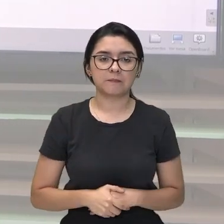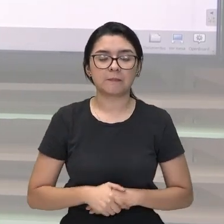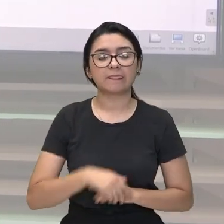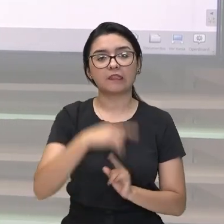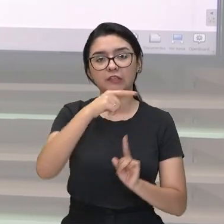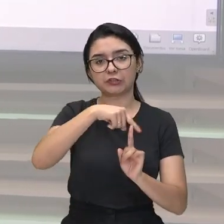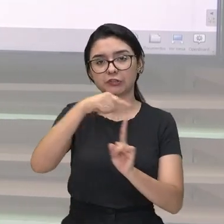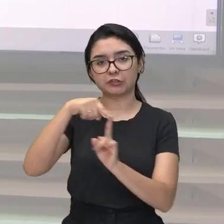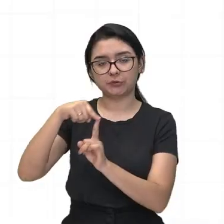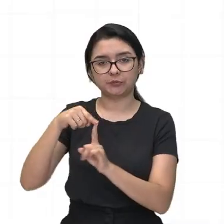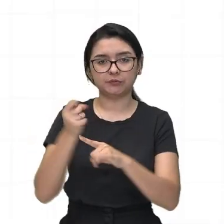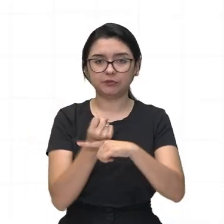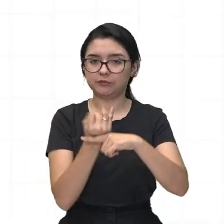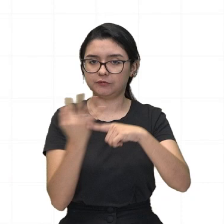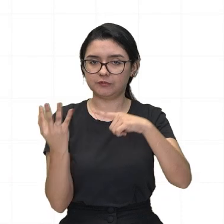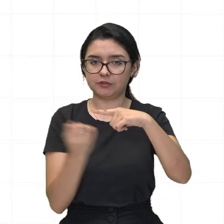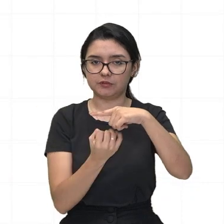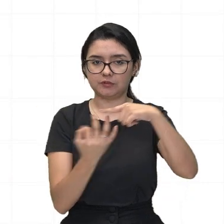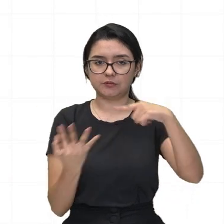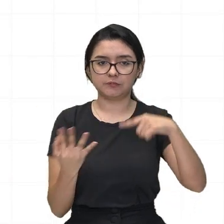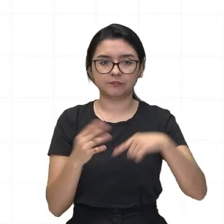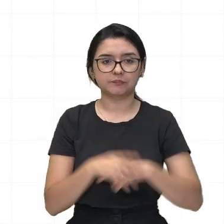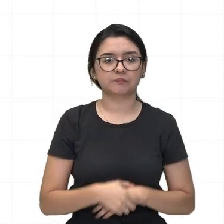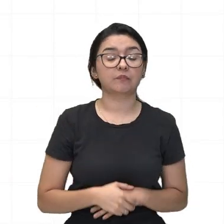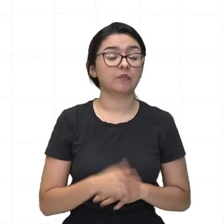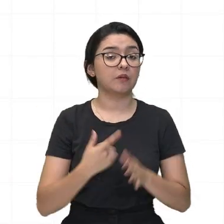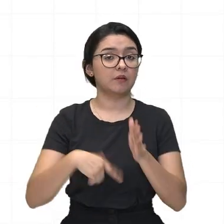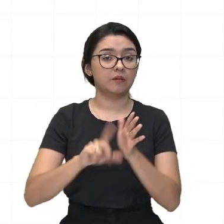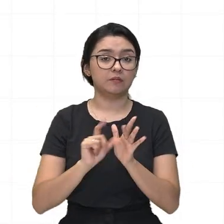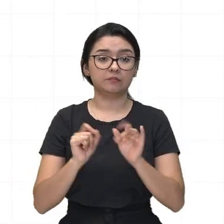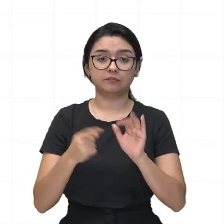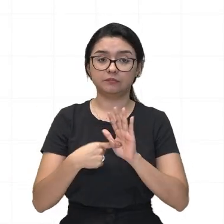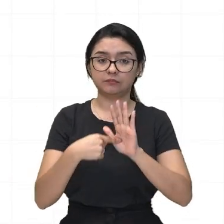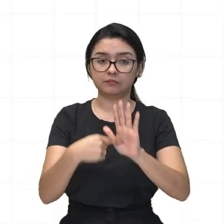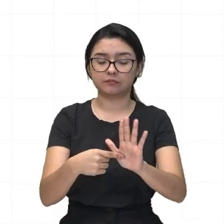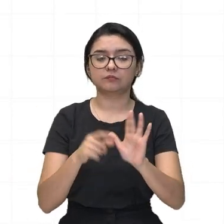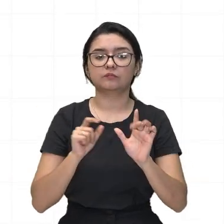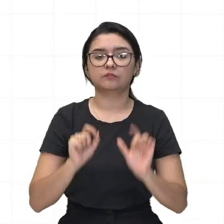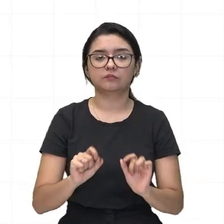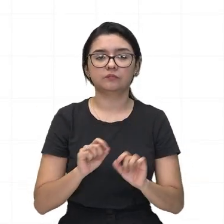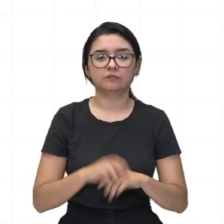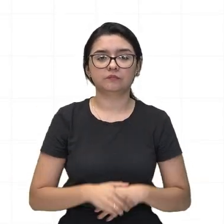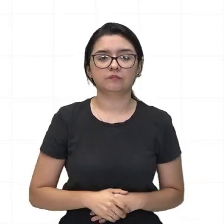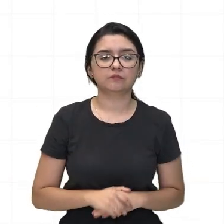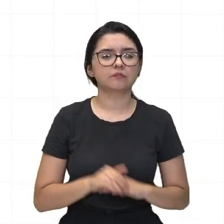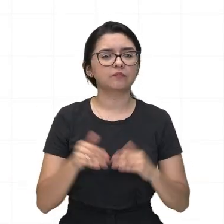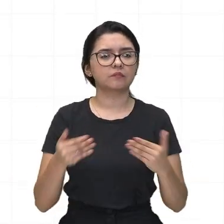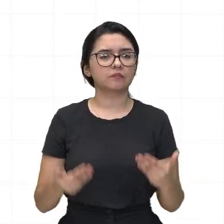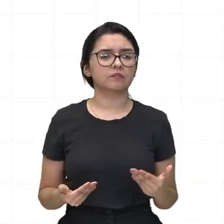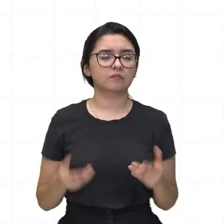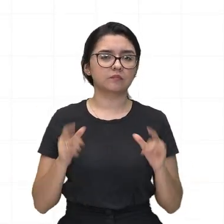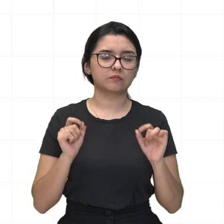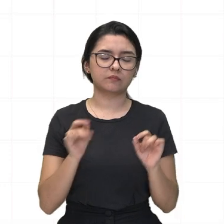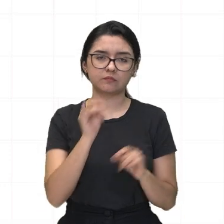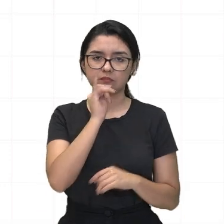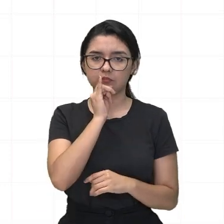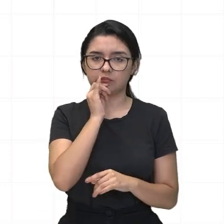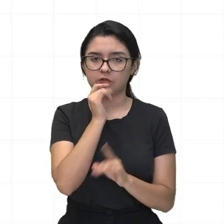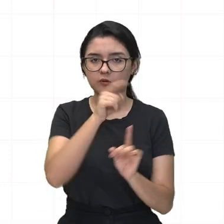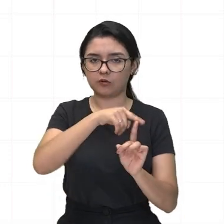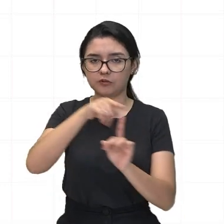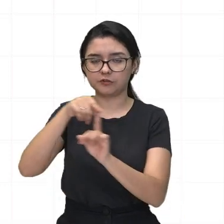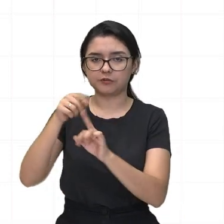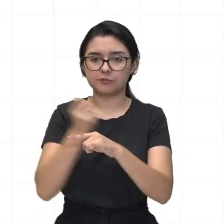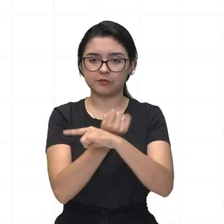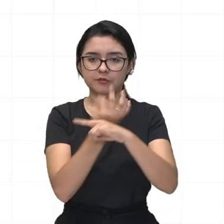tipos de frações. Vou antecipar aqui para você que quando falamos aqui, quando for tipos de